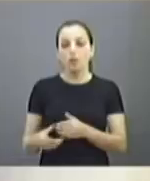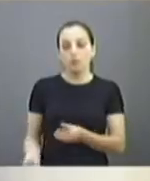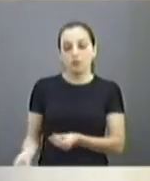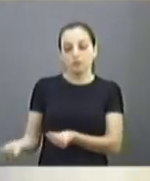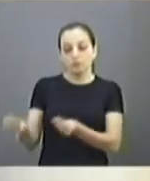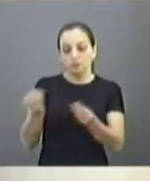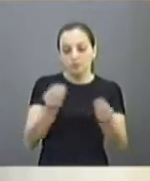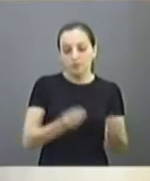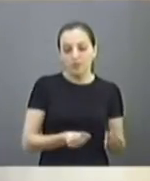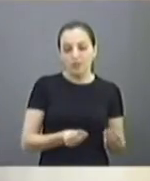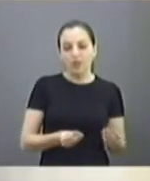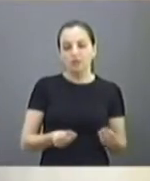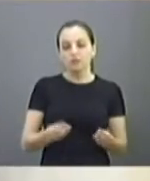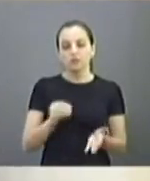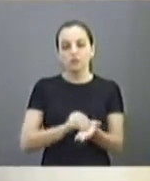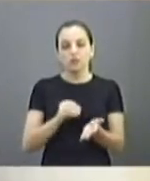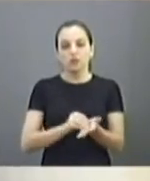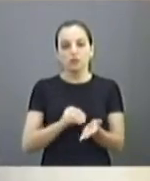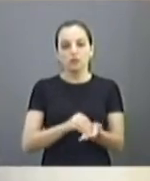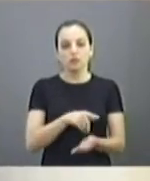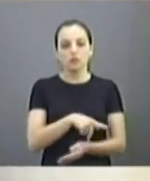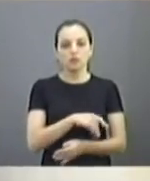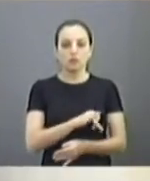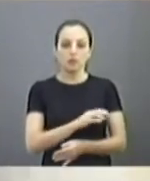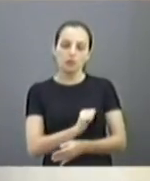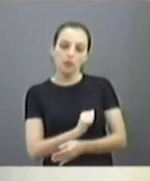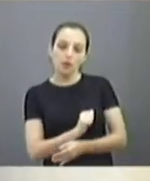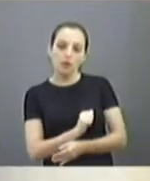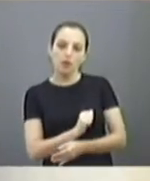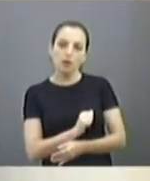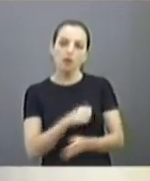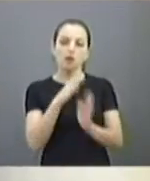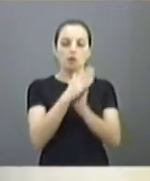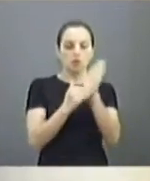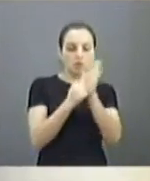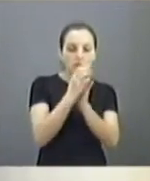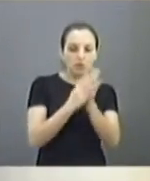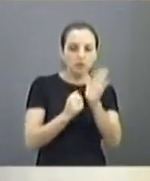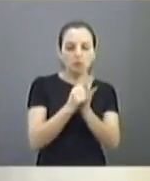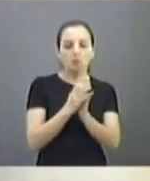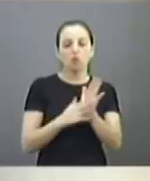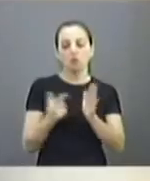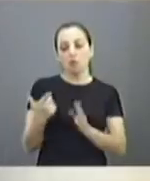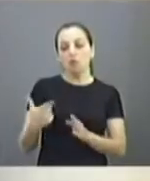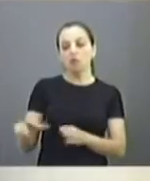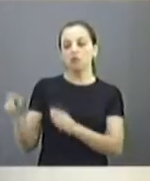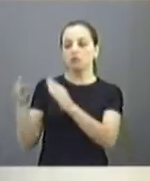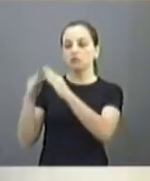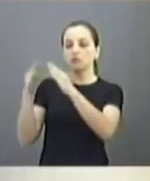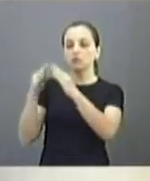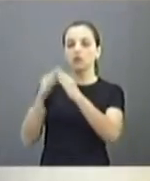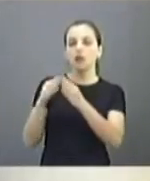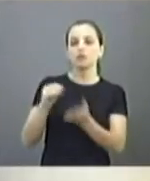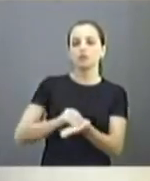vaso sanitário, sem pintura, algumas casas